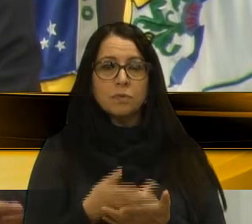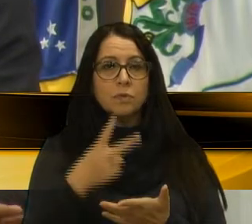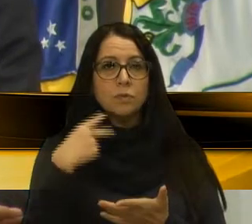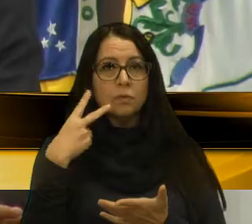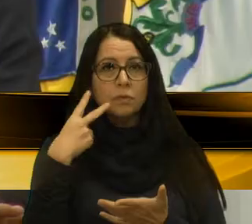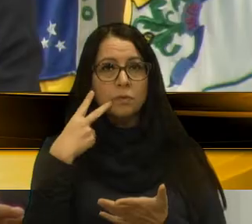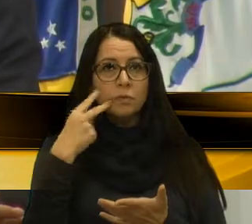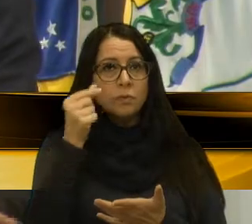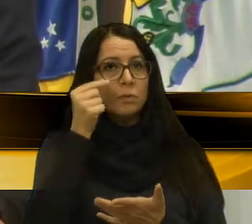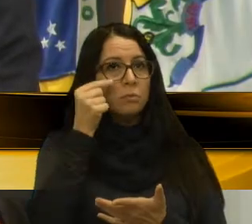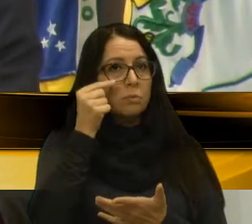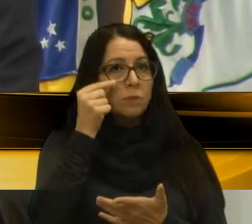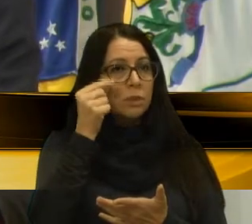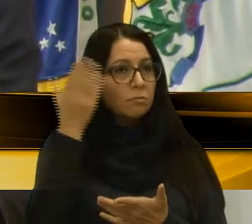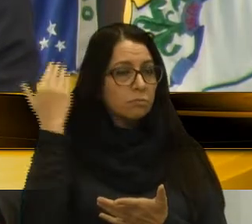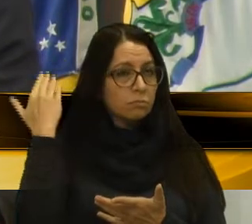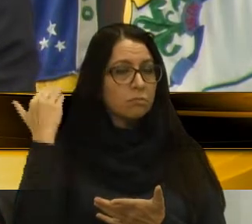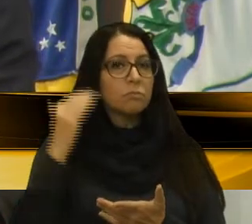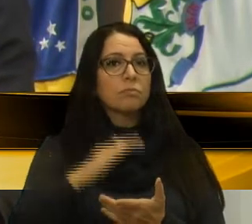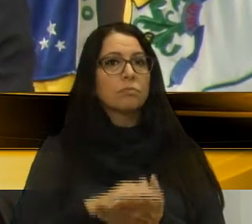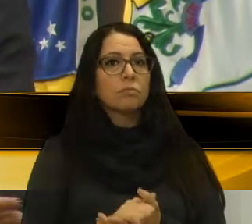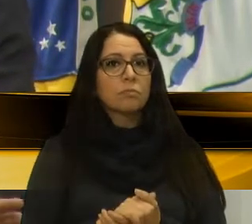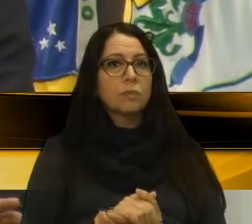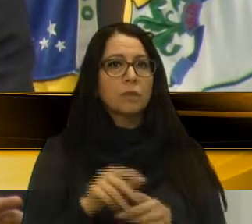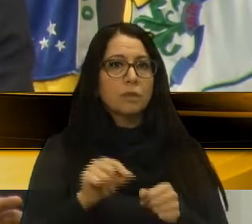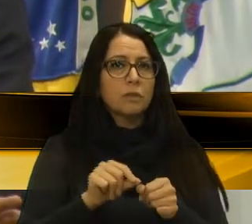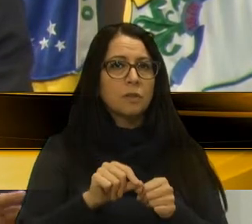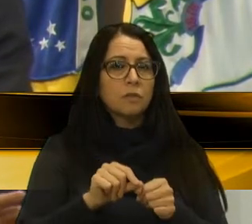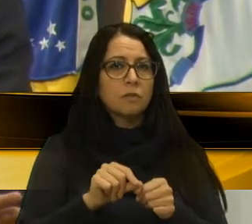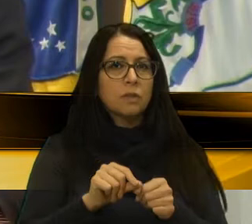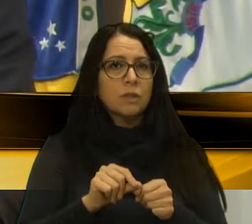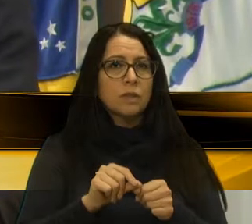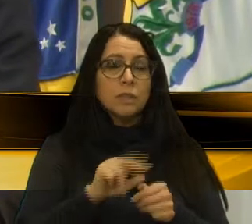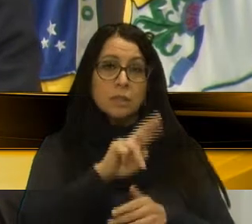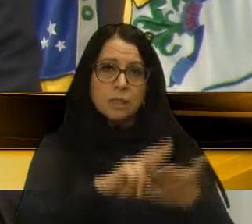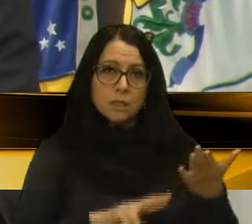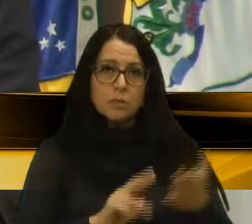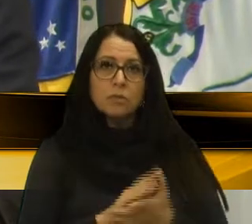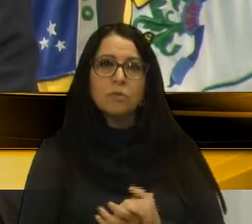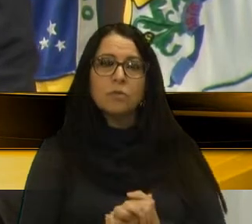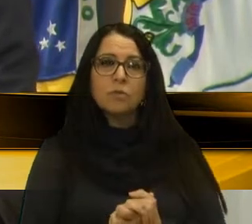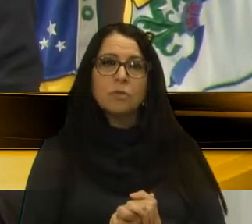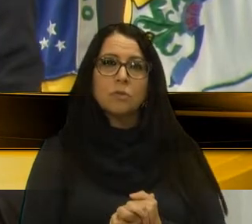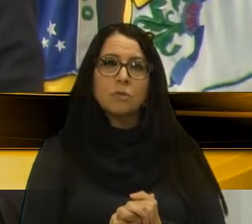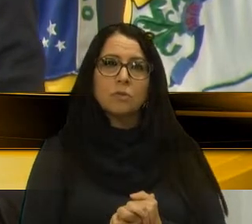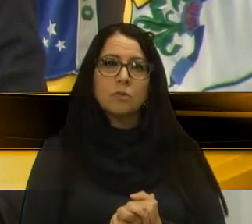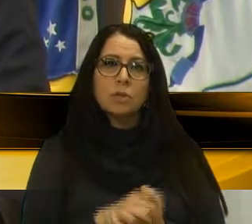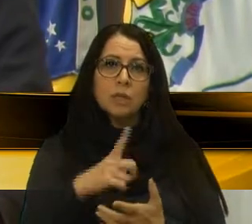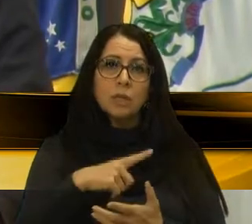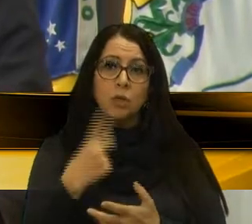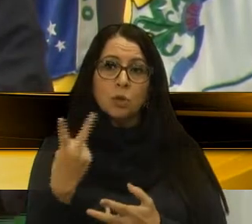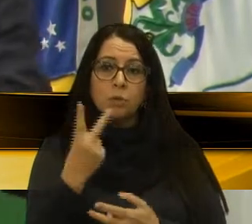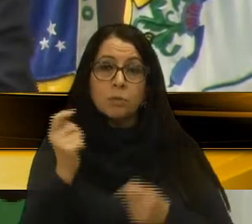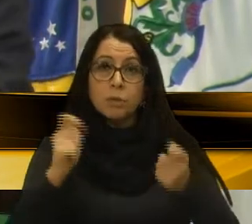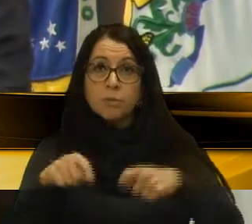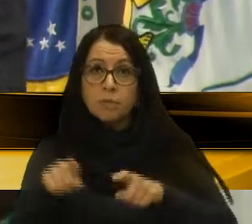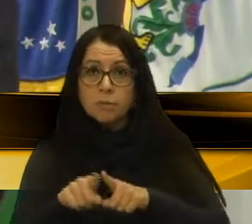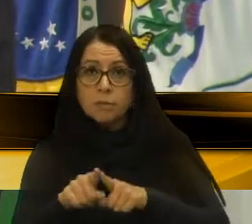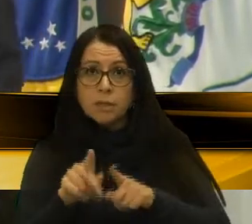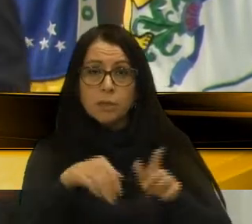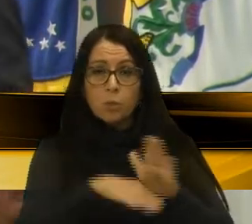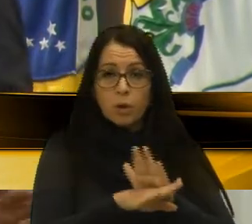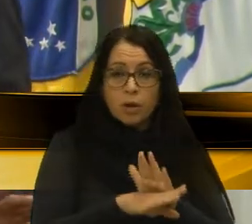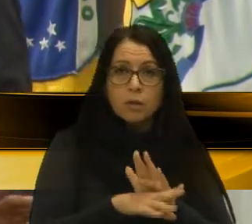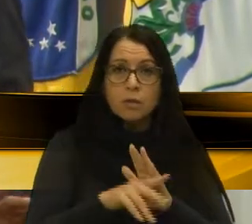vereador Périco, que à época fez esse relatório. Existem outras 2 possibilidades também, que é o arquivamento ou